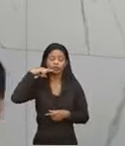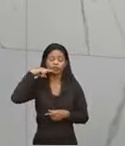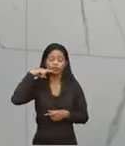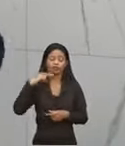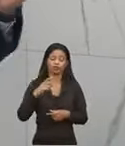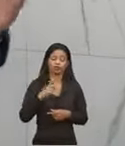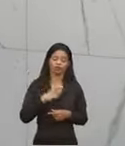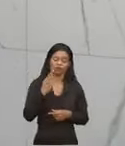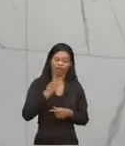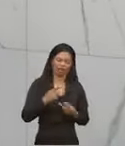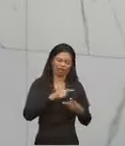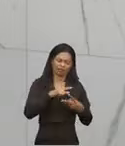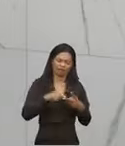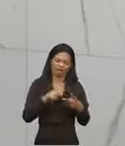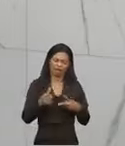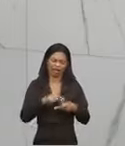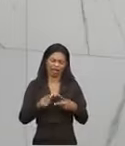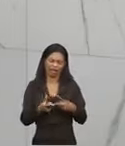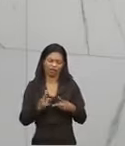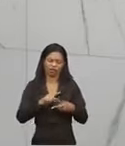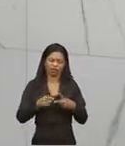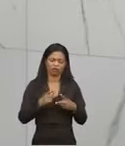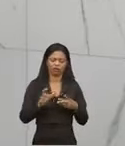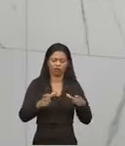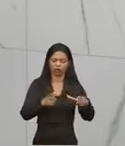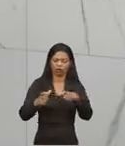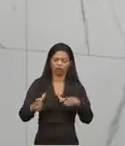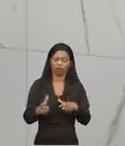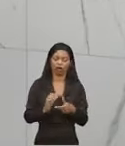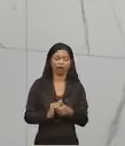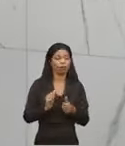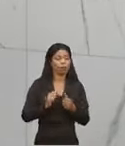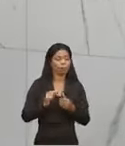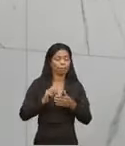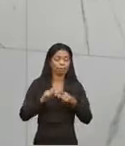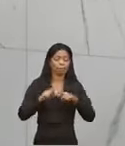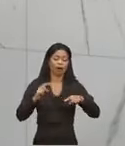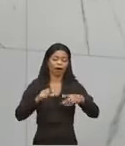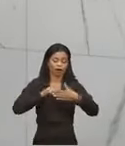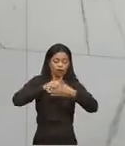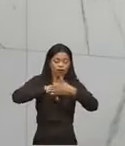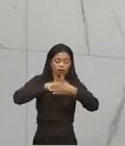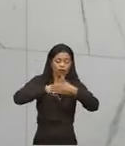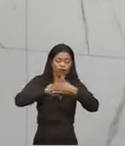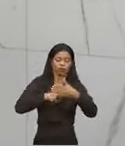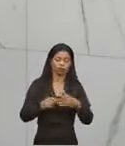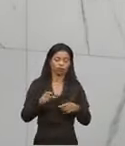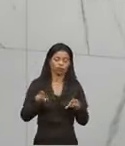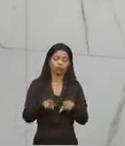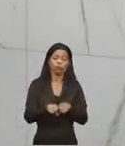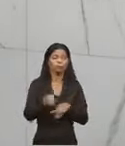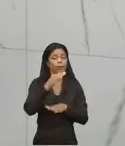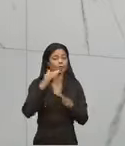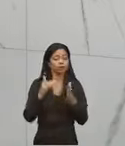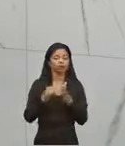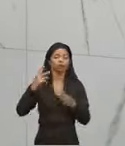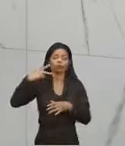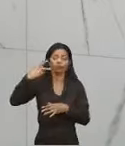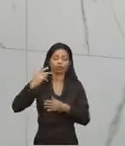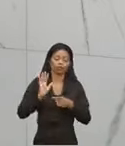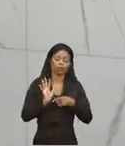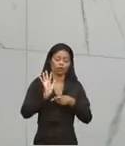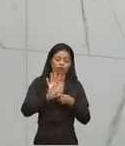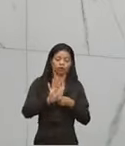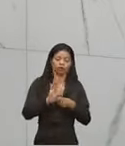dois bairros, graças a Deus. Sei que o senhor também lutou bastante para ter aquele campo ali, assim como o vereador Herbinho e toda essa casa que ajudou